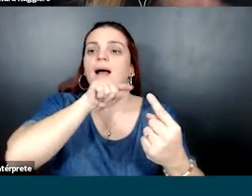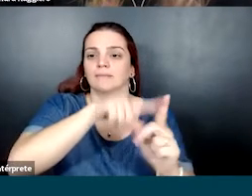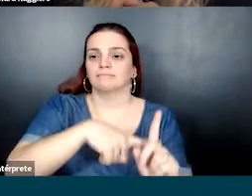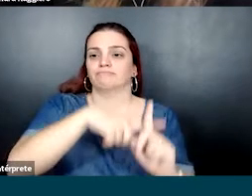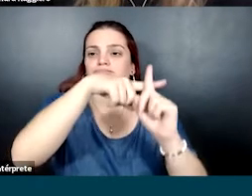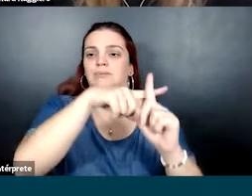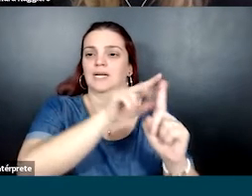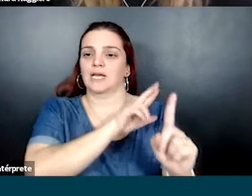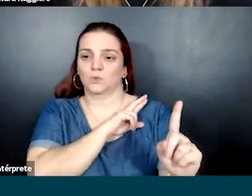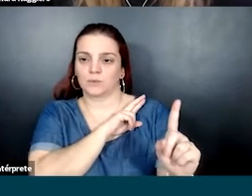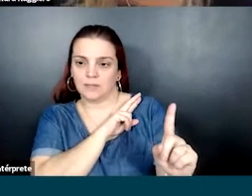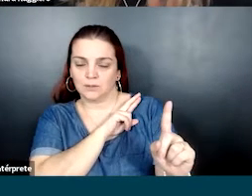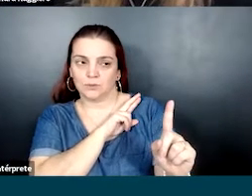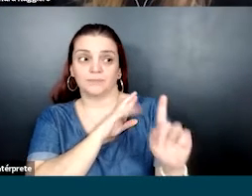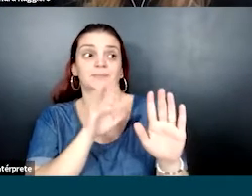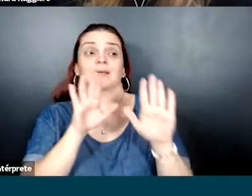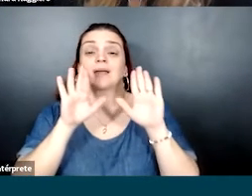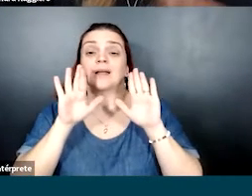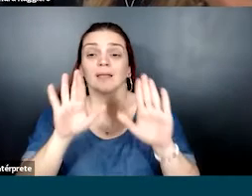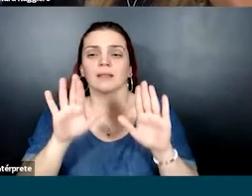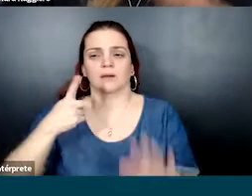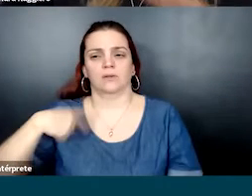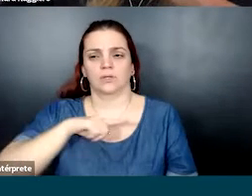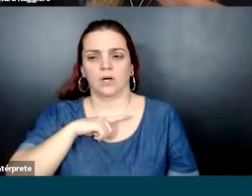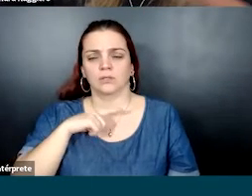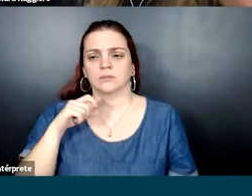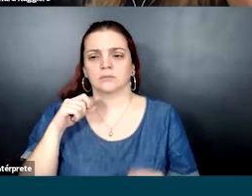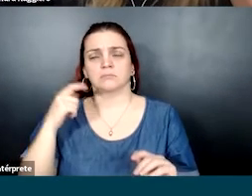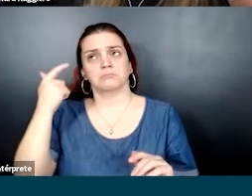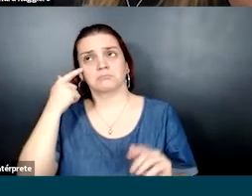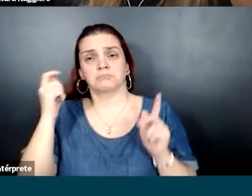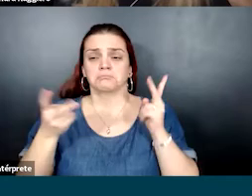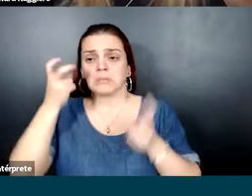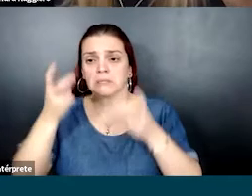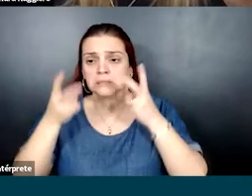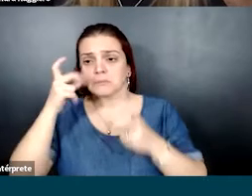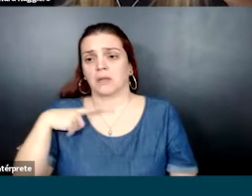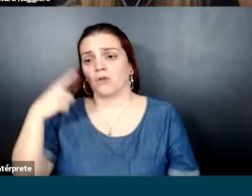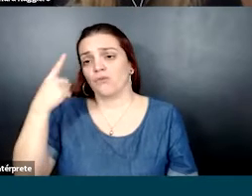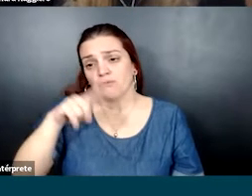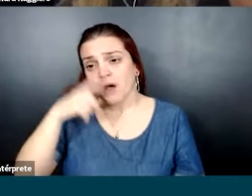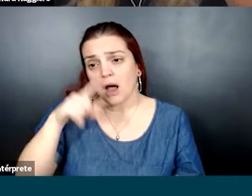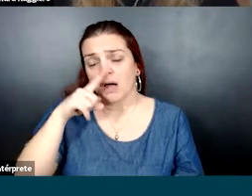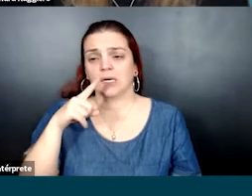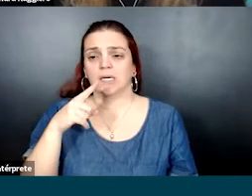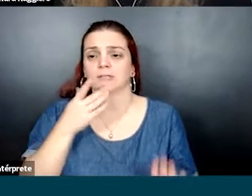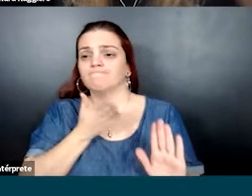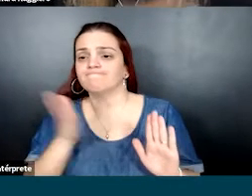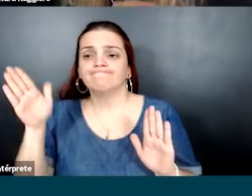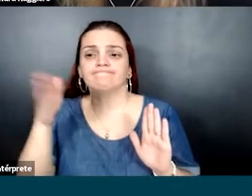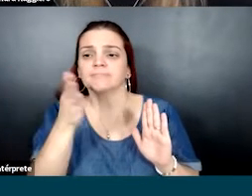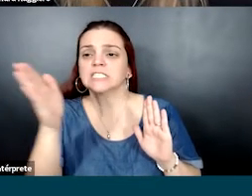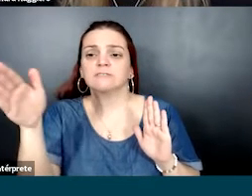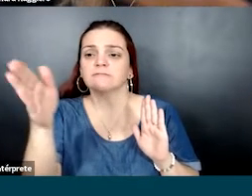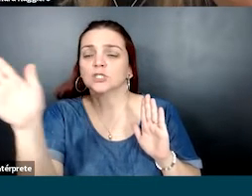a melhores resultados. Ou seja, podemos, então, perceber falhas, desvios